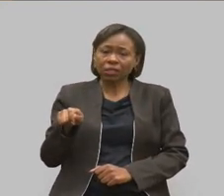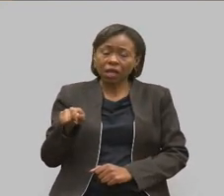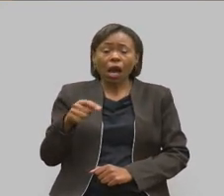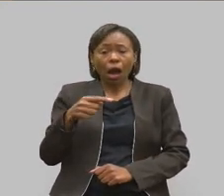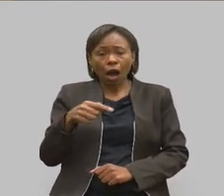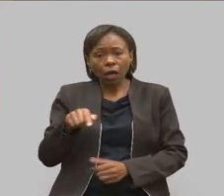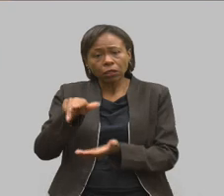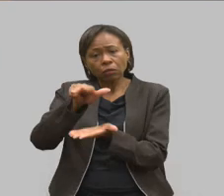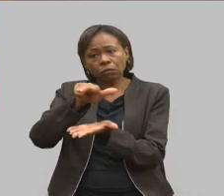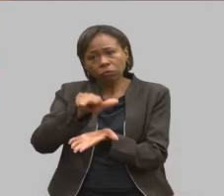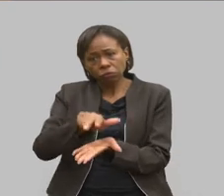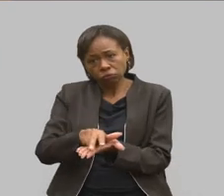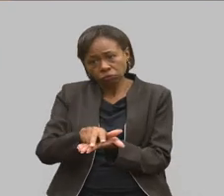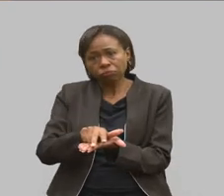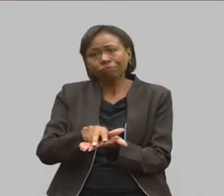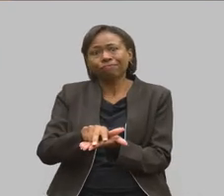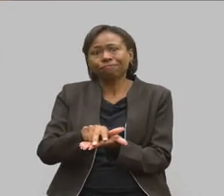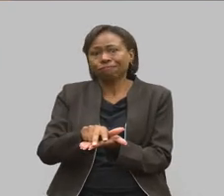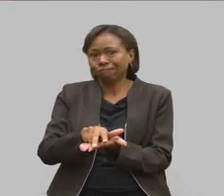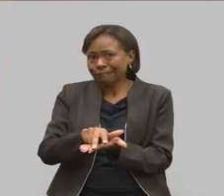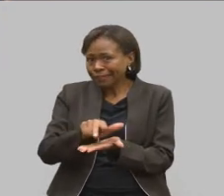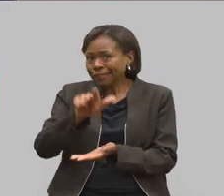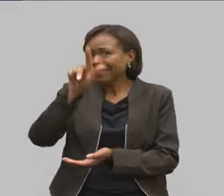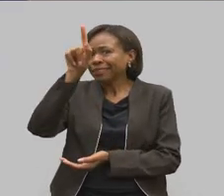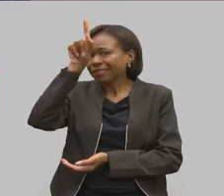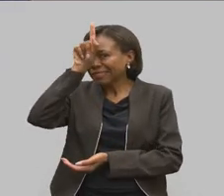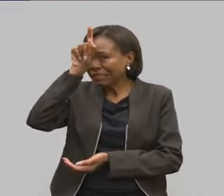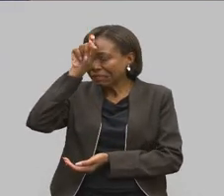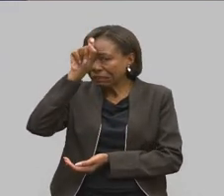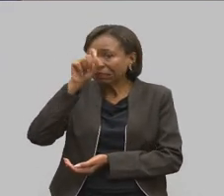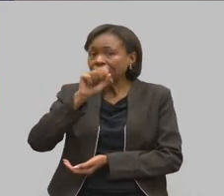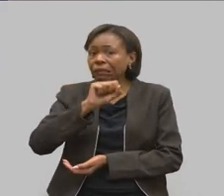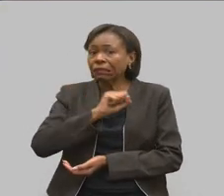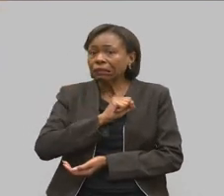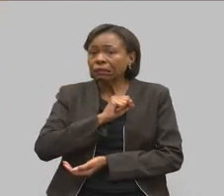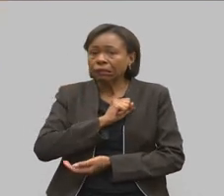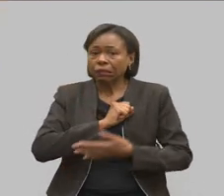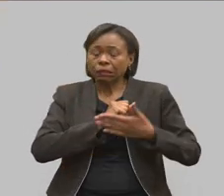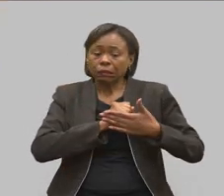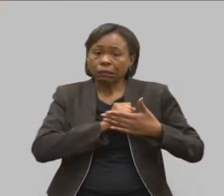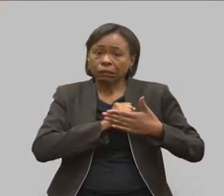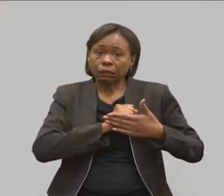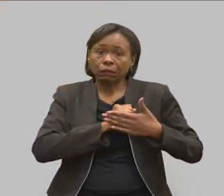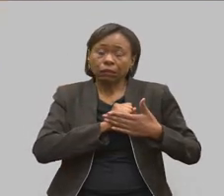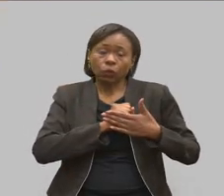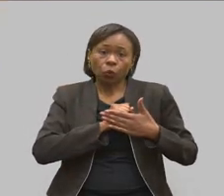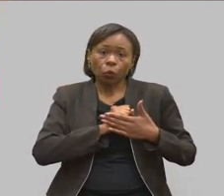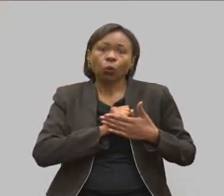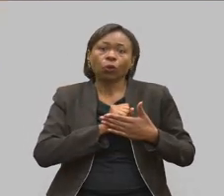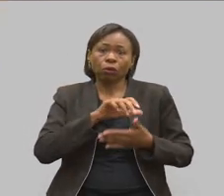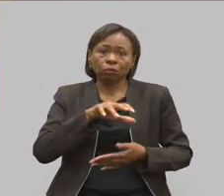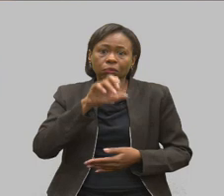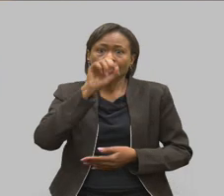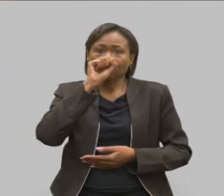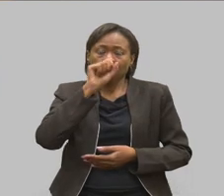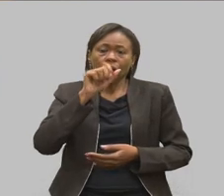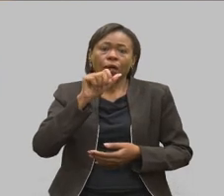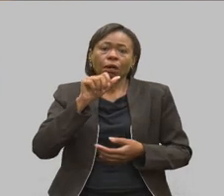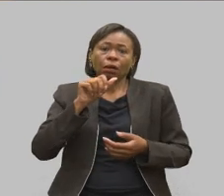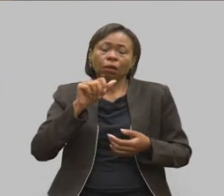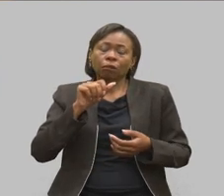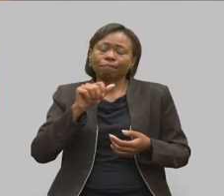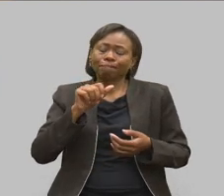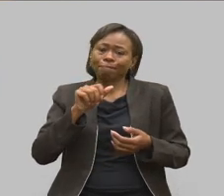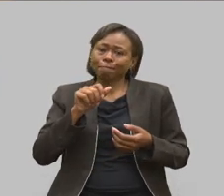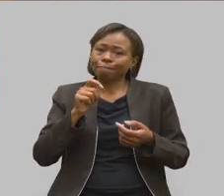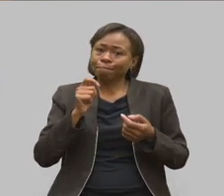nos aprontou uma parada cardiorrespiratória com 75 dias de vida e foi